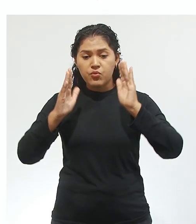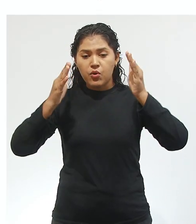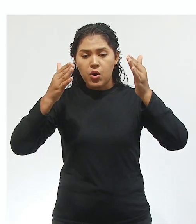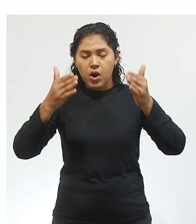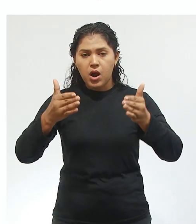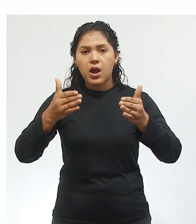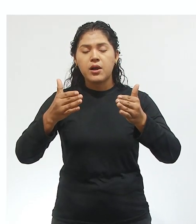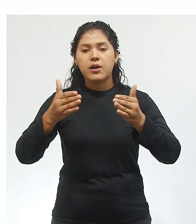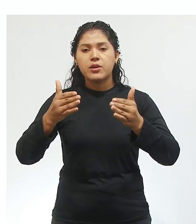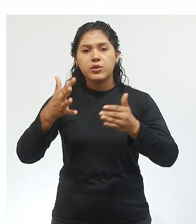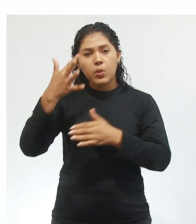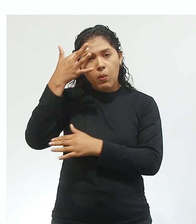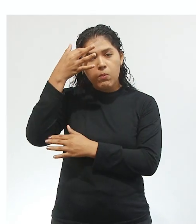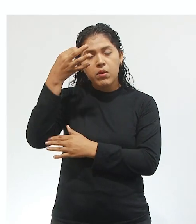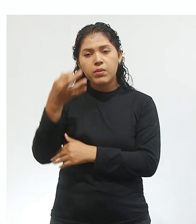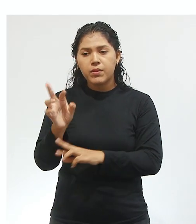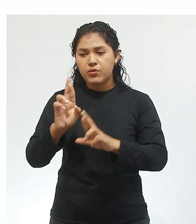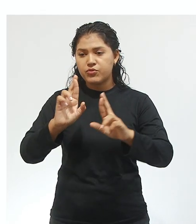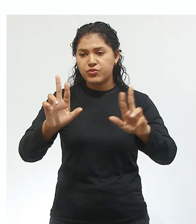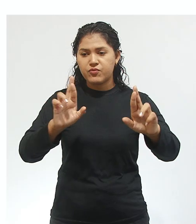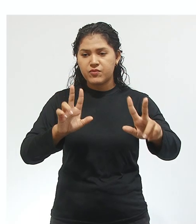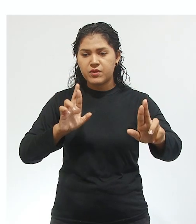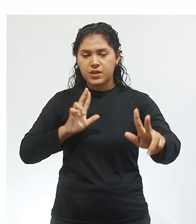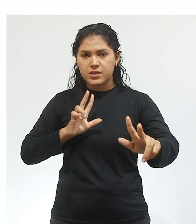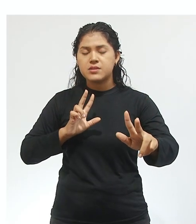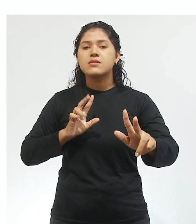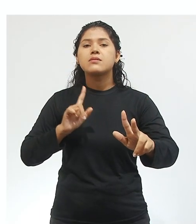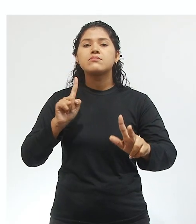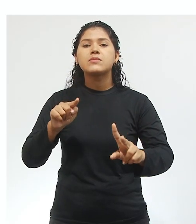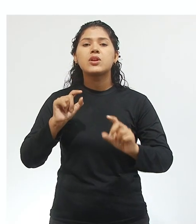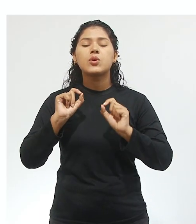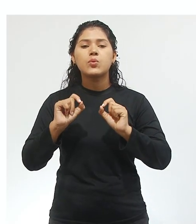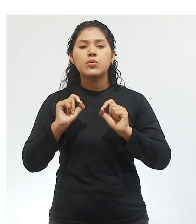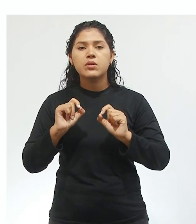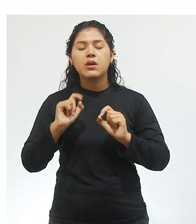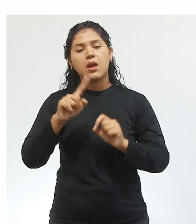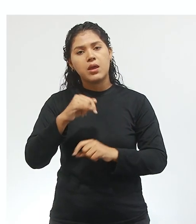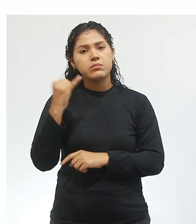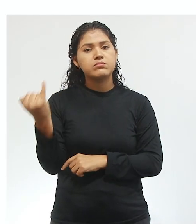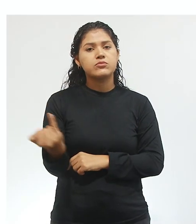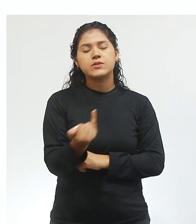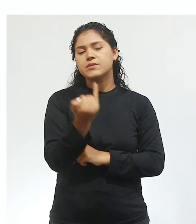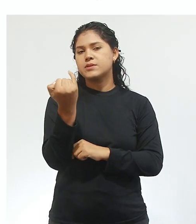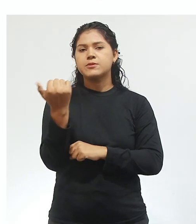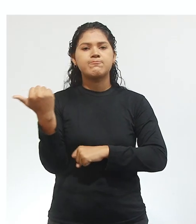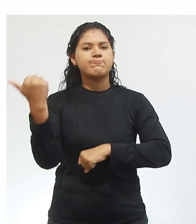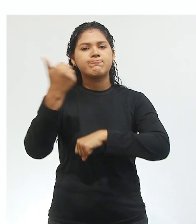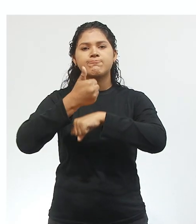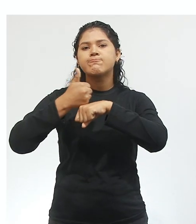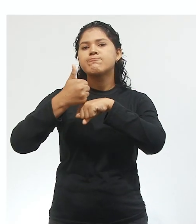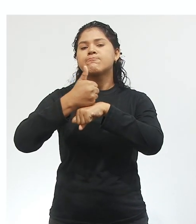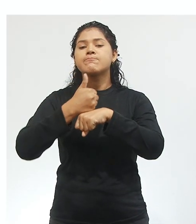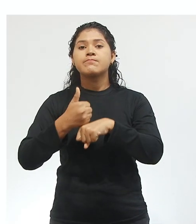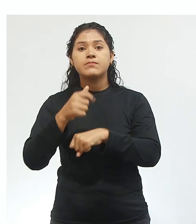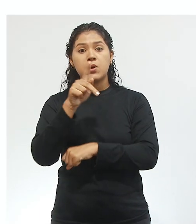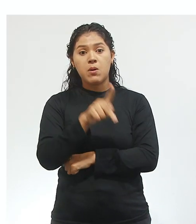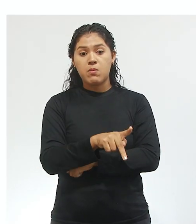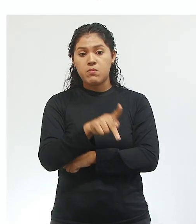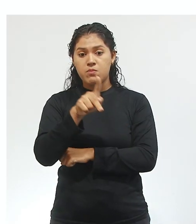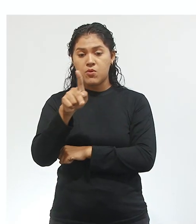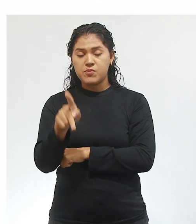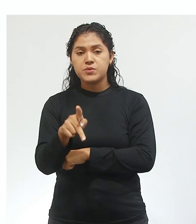grande desafio, né? Torna-se, então, central o papel dos educadores e da escola